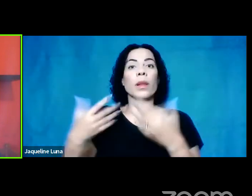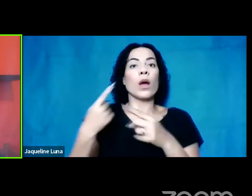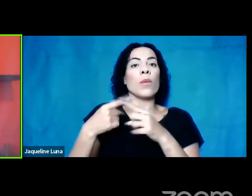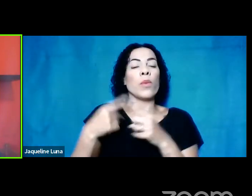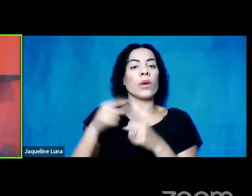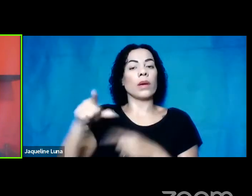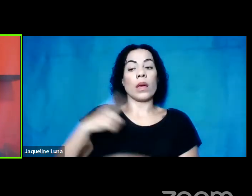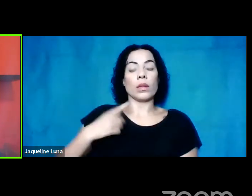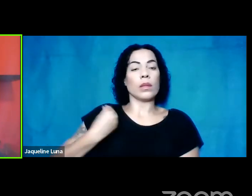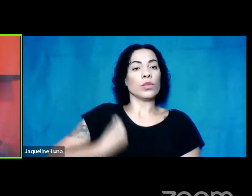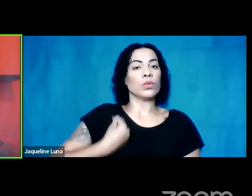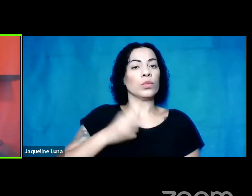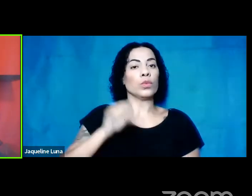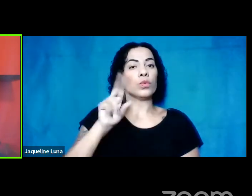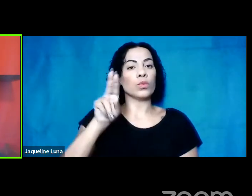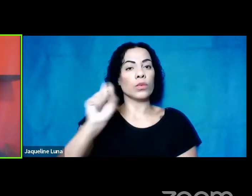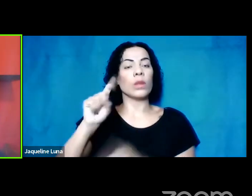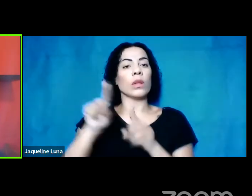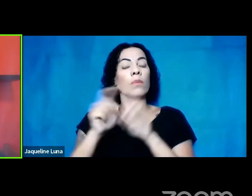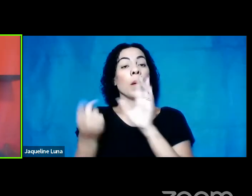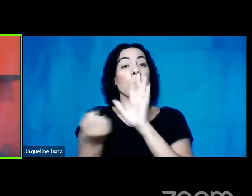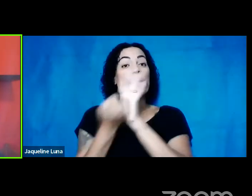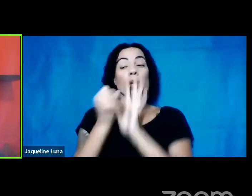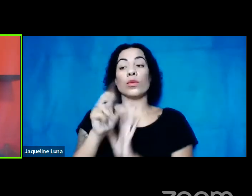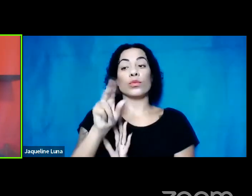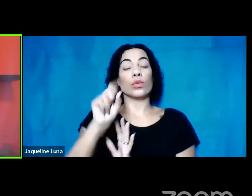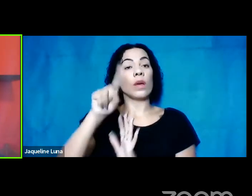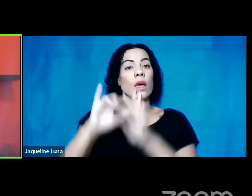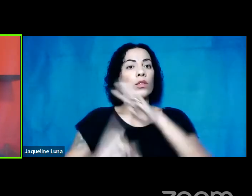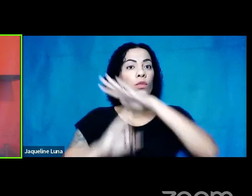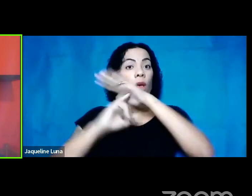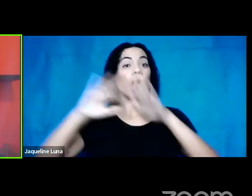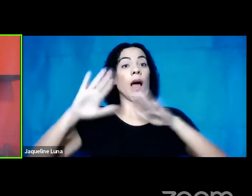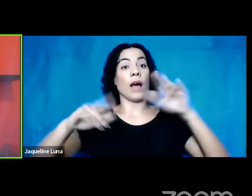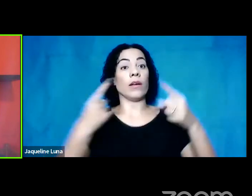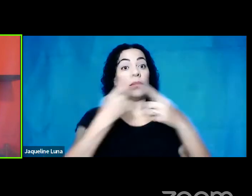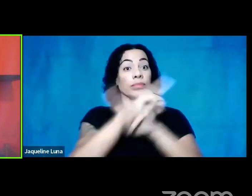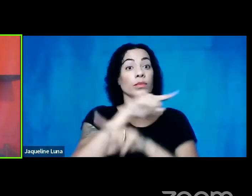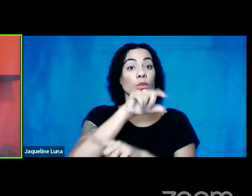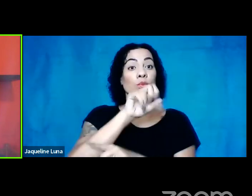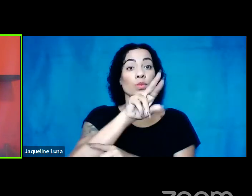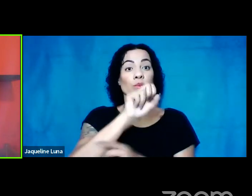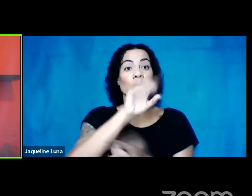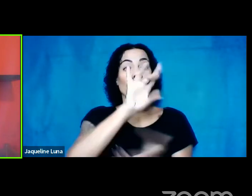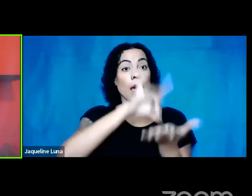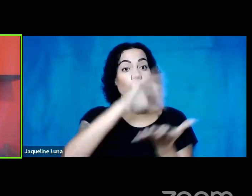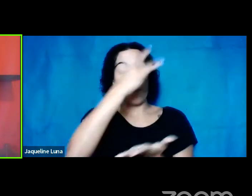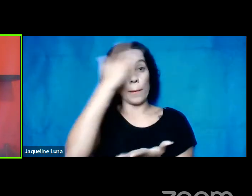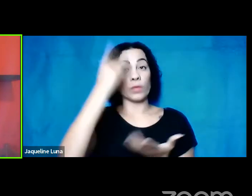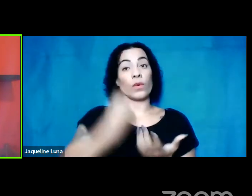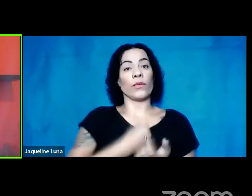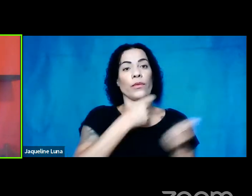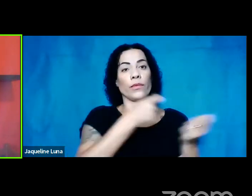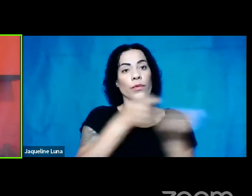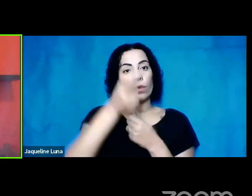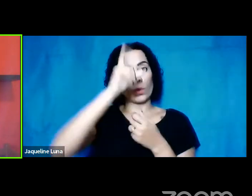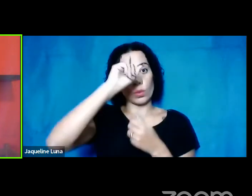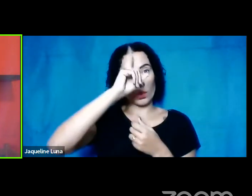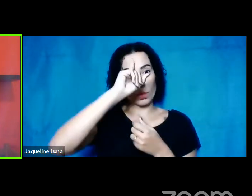marcam a presença do SUS constitucional, muitas vezes em contradição com o SUS real, que as pessoas vivem no seu dia a dia, quando vão ao serviço,